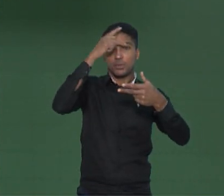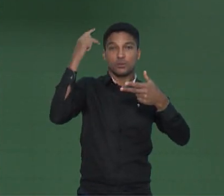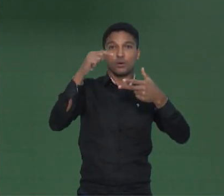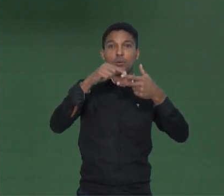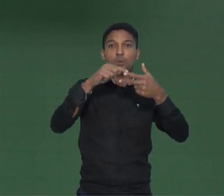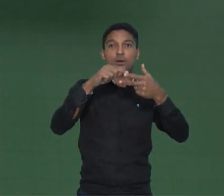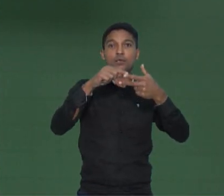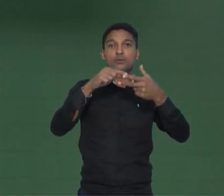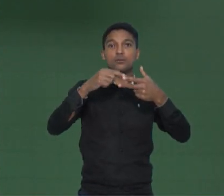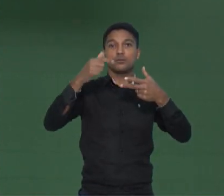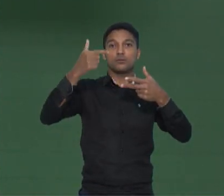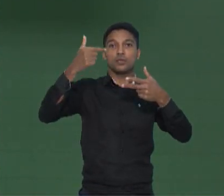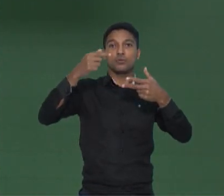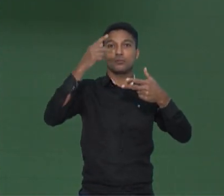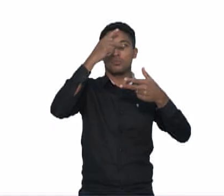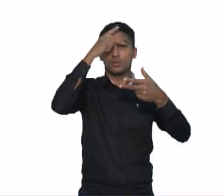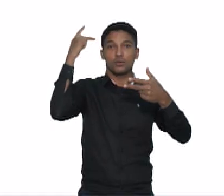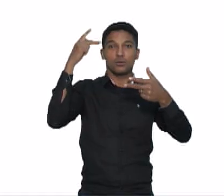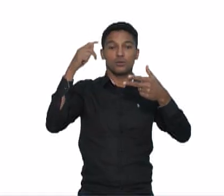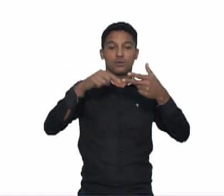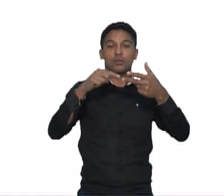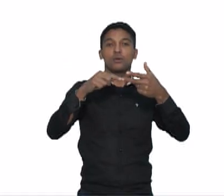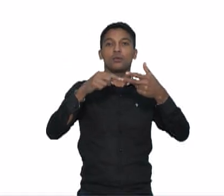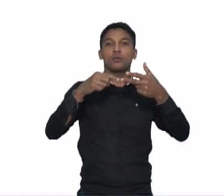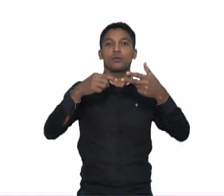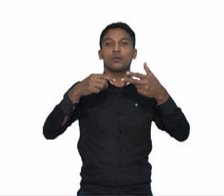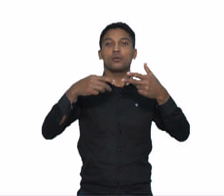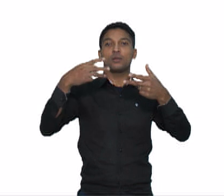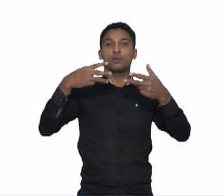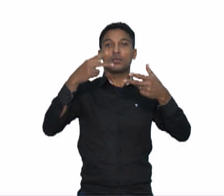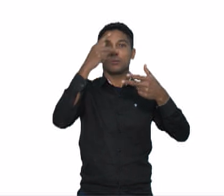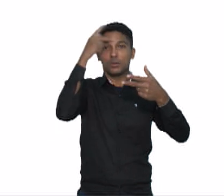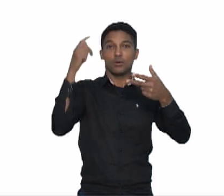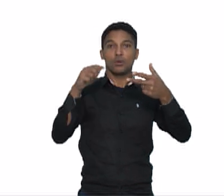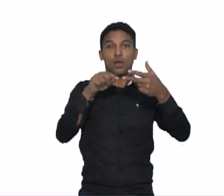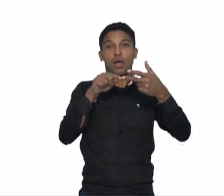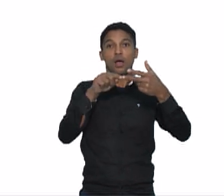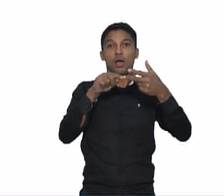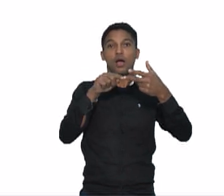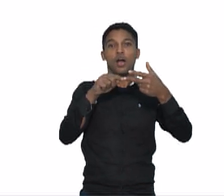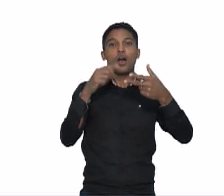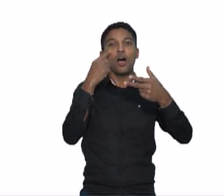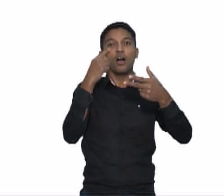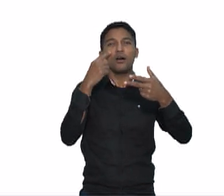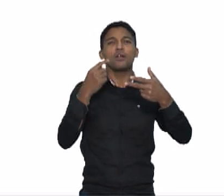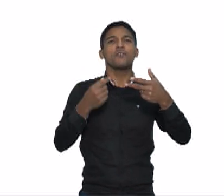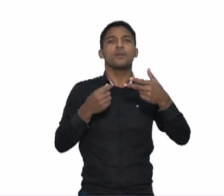é transitivo direto ou transitivo indireto? Como você concluiu isso?